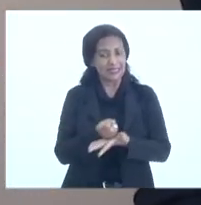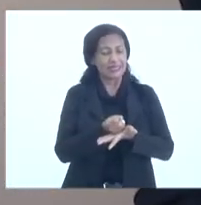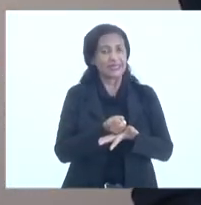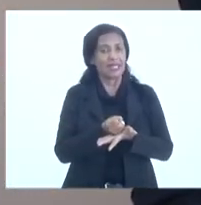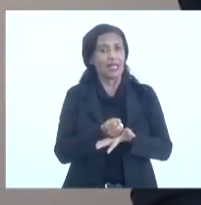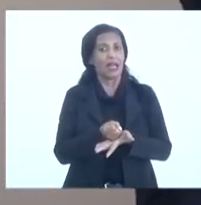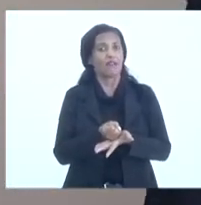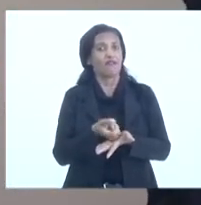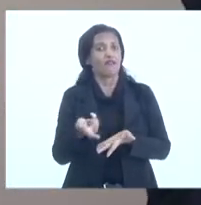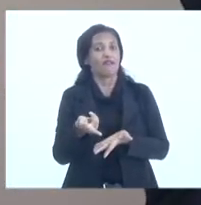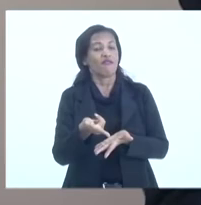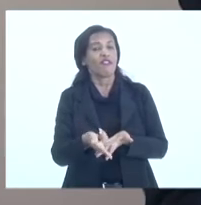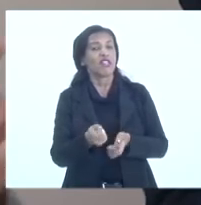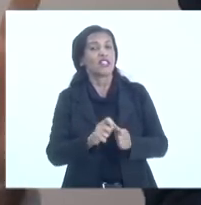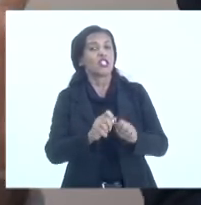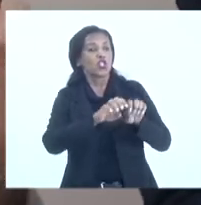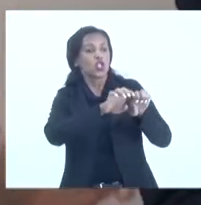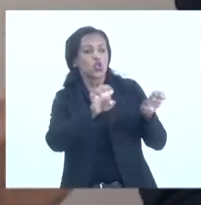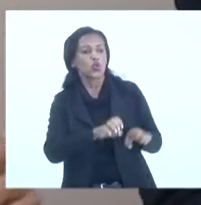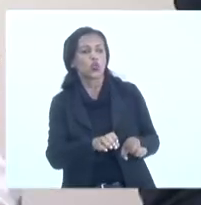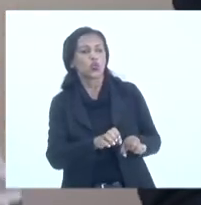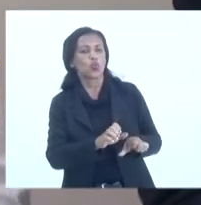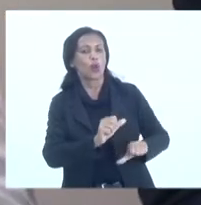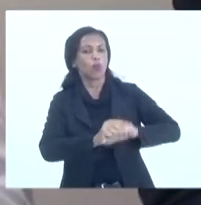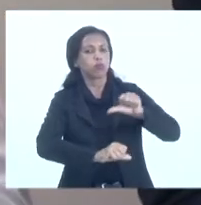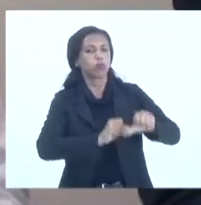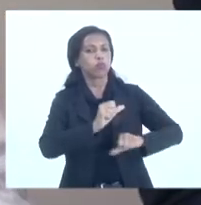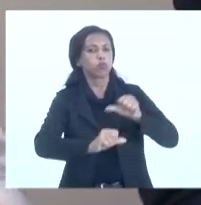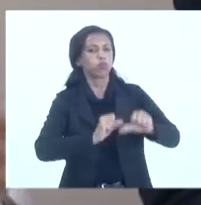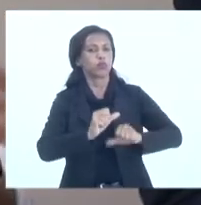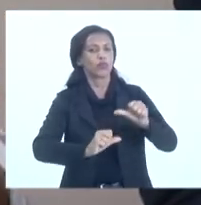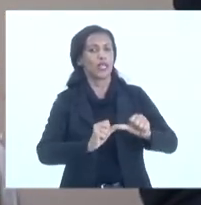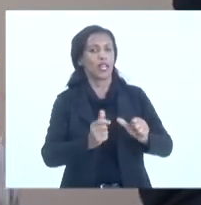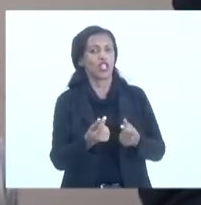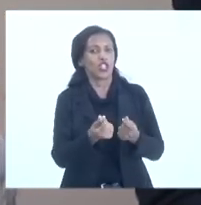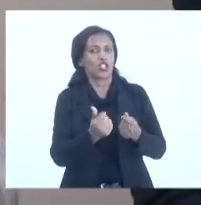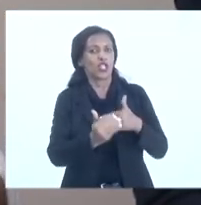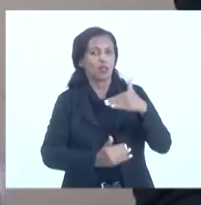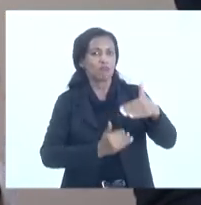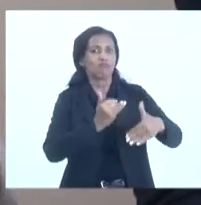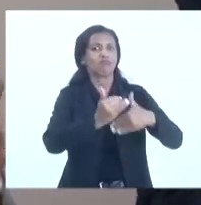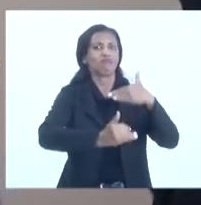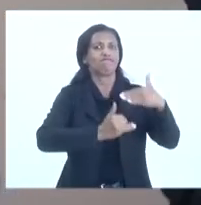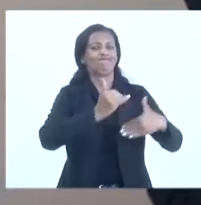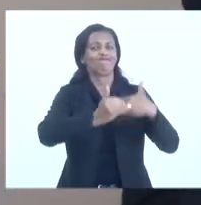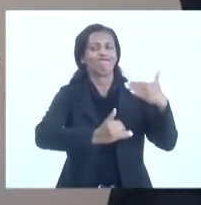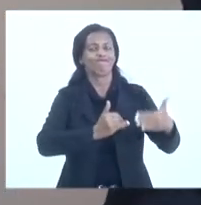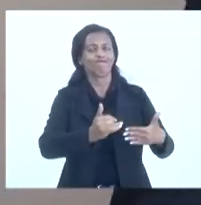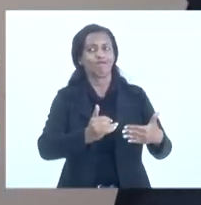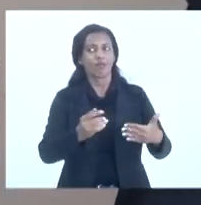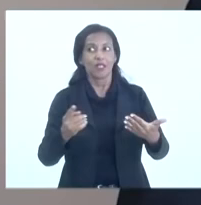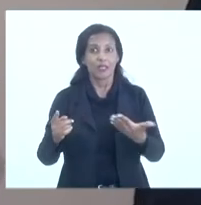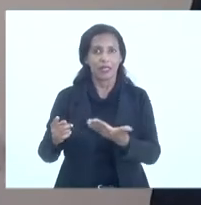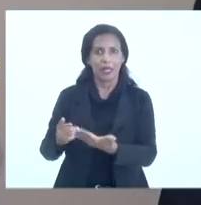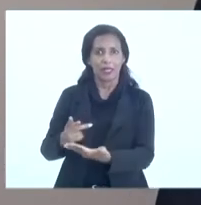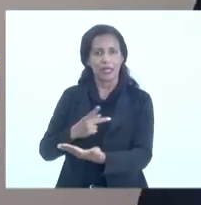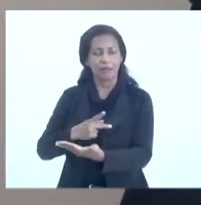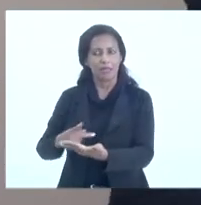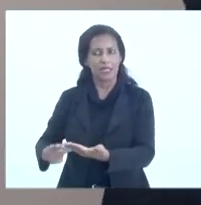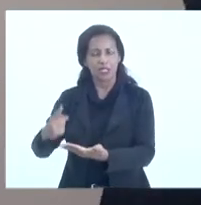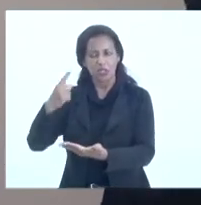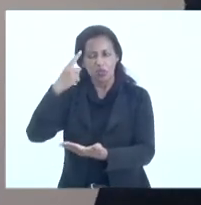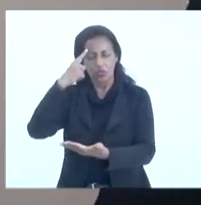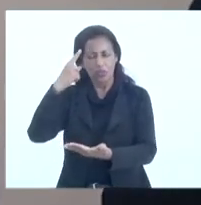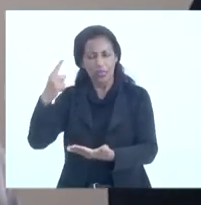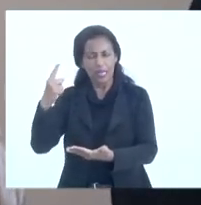que o dinheiro faça dinheiro. E aí, deputado André Siciliano, a sua ideia foi sensacional de nós